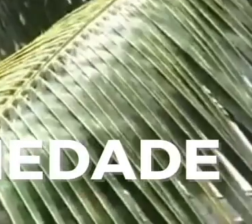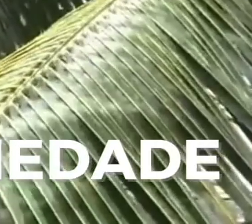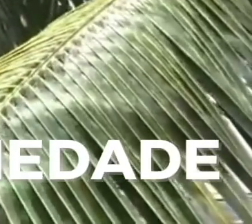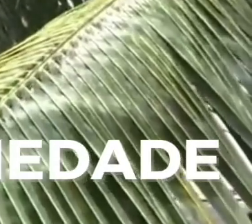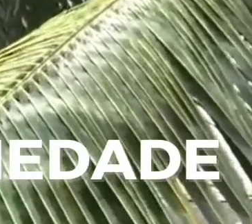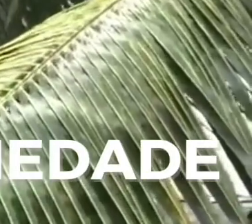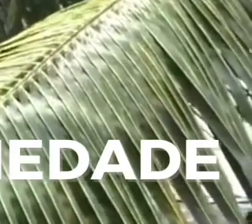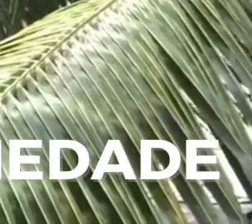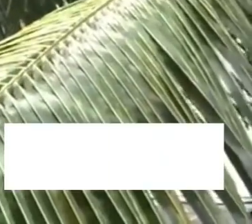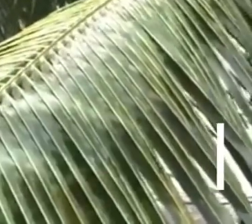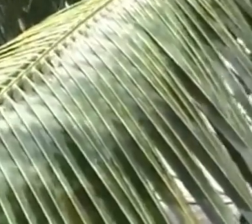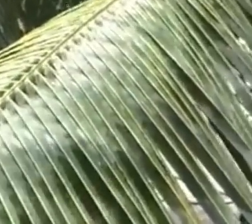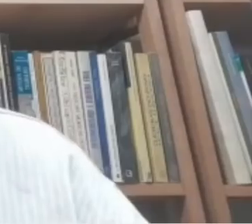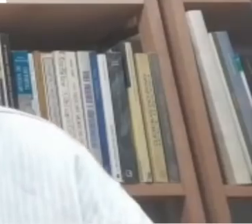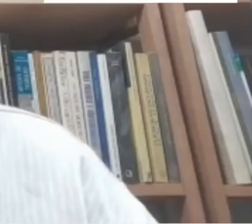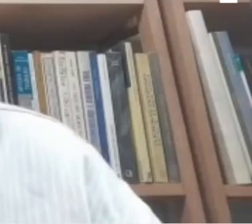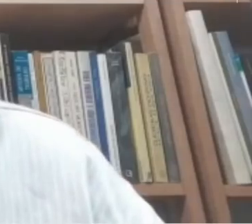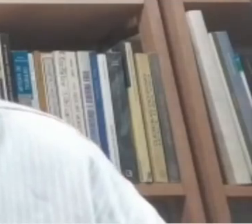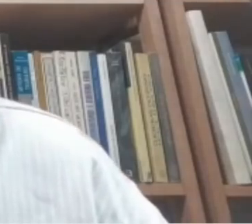Solidariedade.